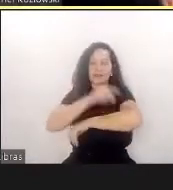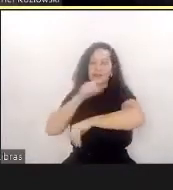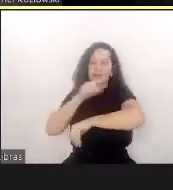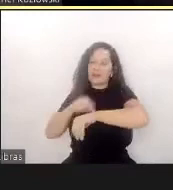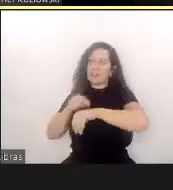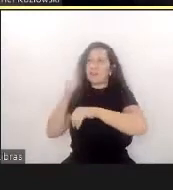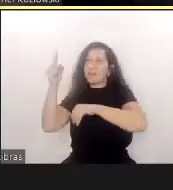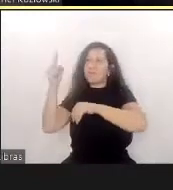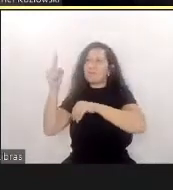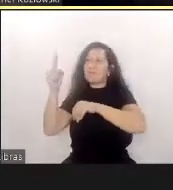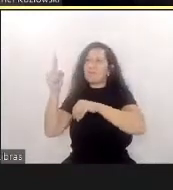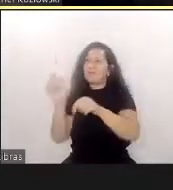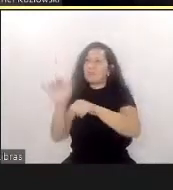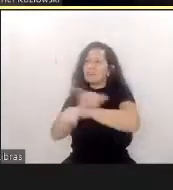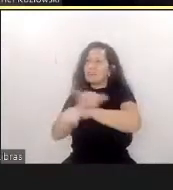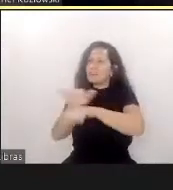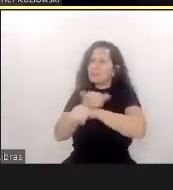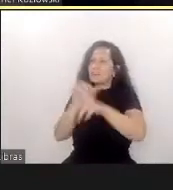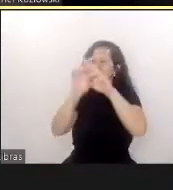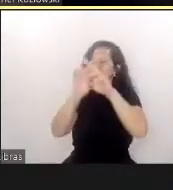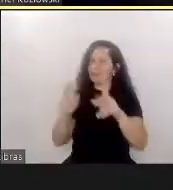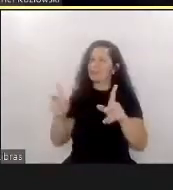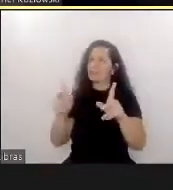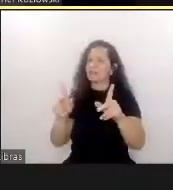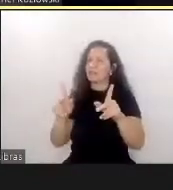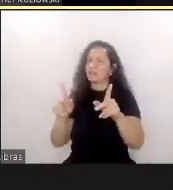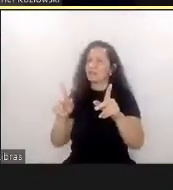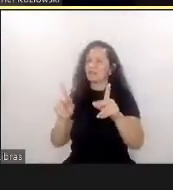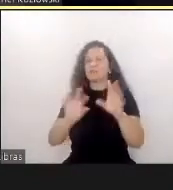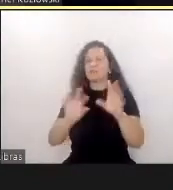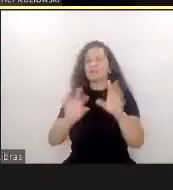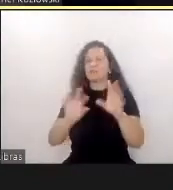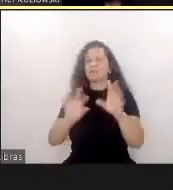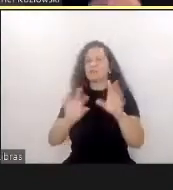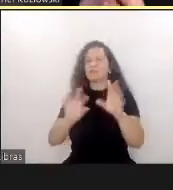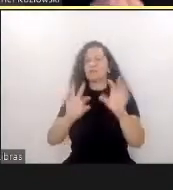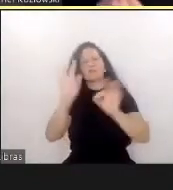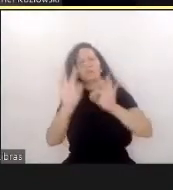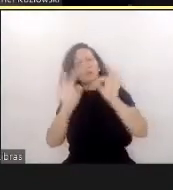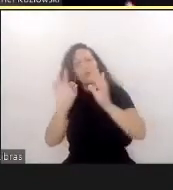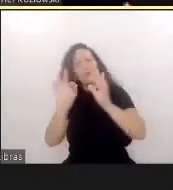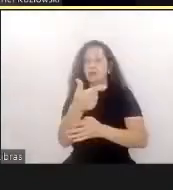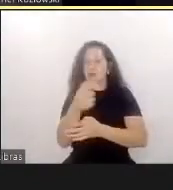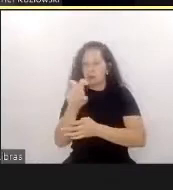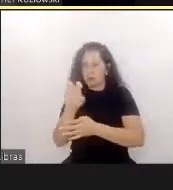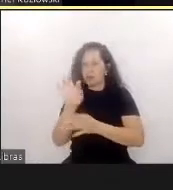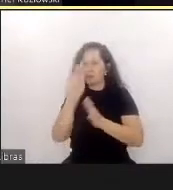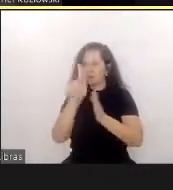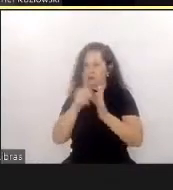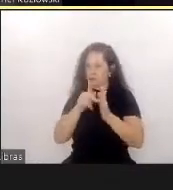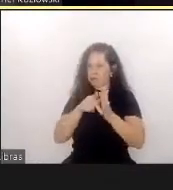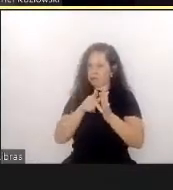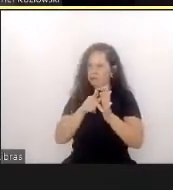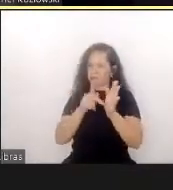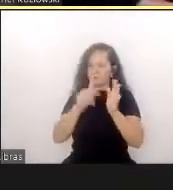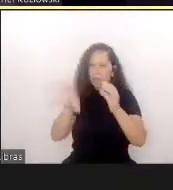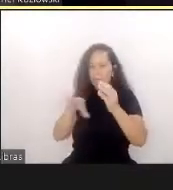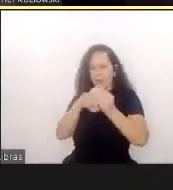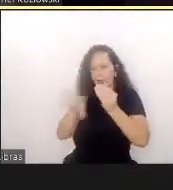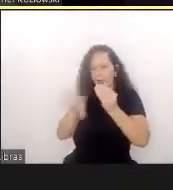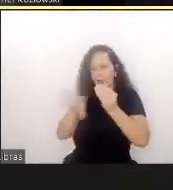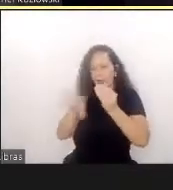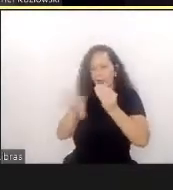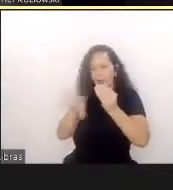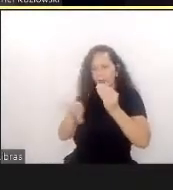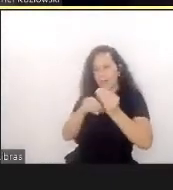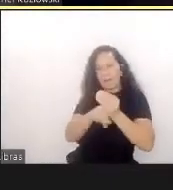O primeiro formato da pesquisa incluía 25 projetos que a gente agrupava tanto por escalas como por mecanismos de